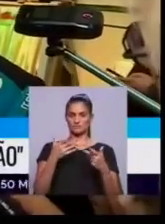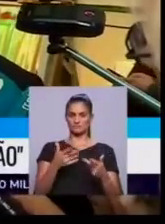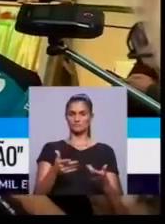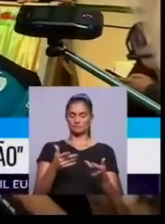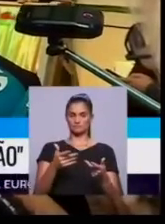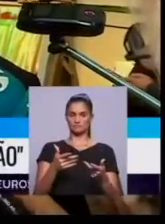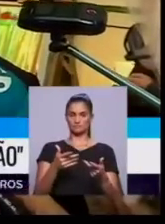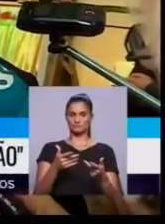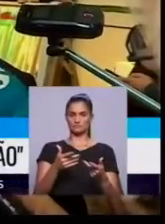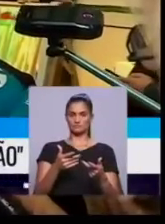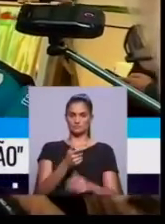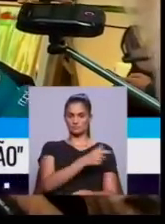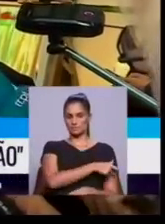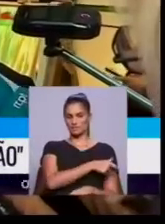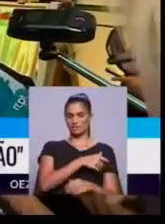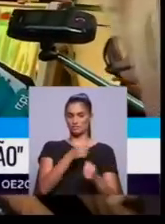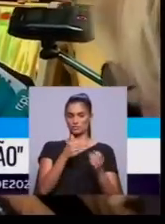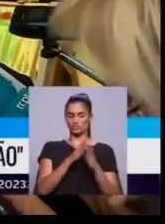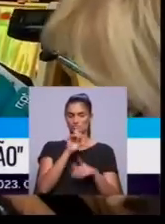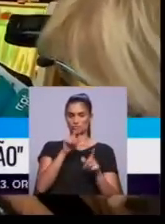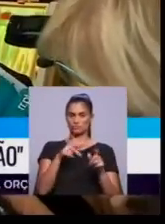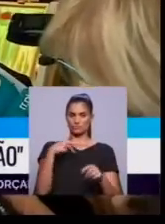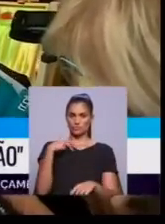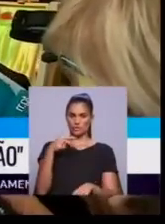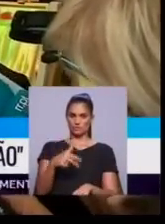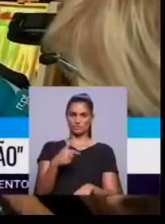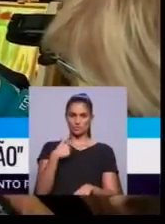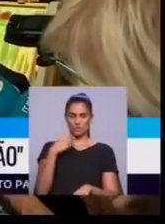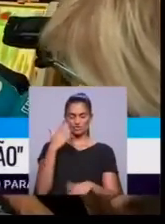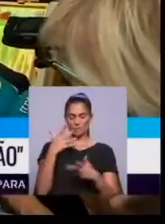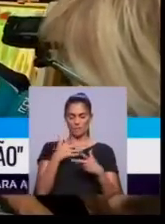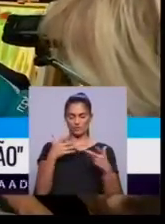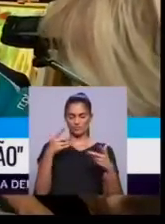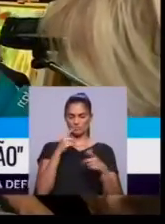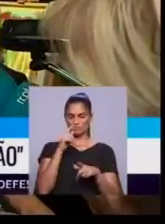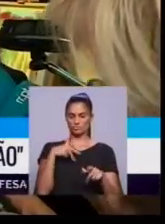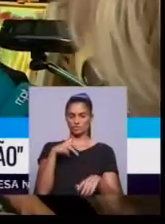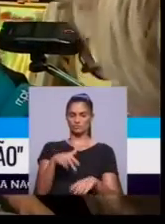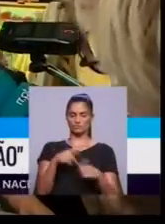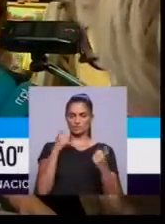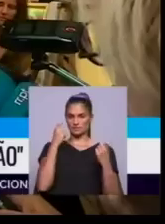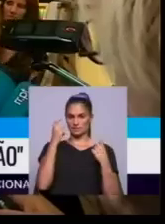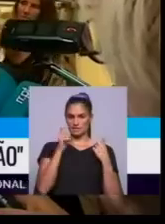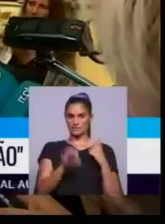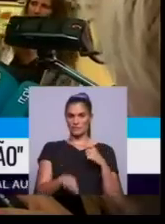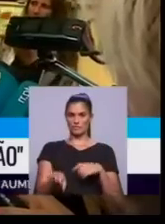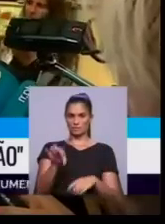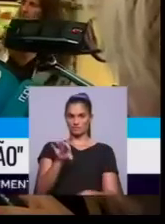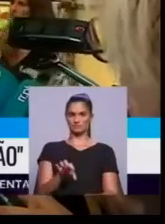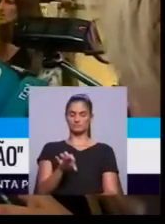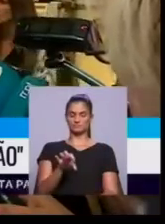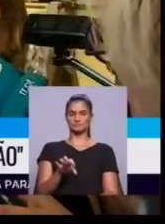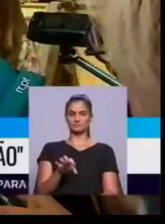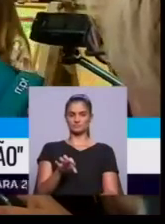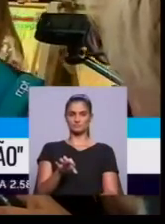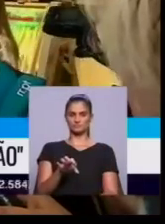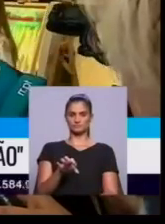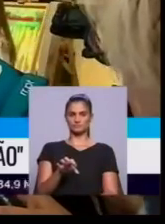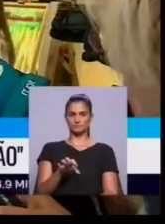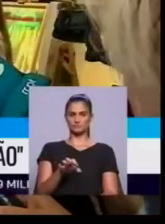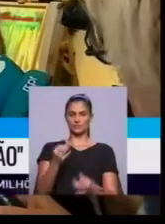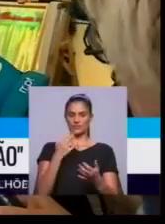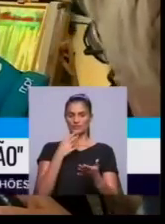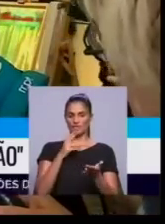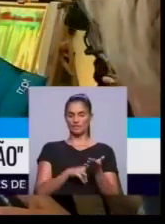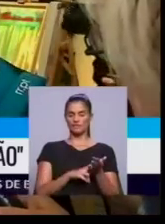tem de representado a todos os portugueses tenha pressão que a maioria dos portugueses pensa assim que é